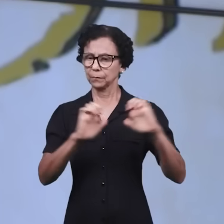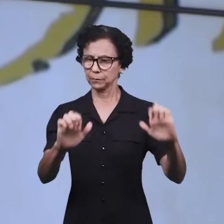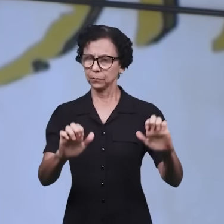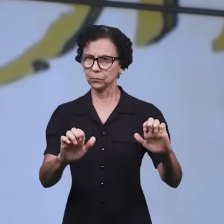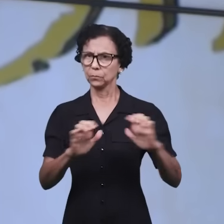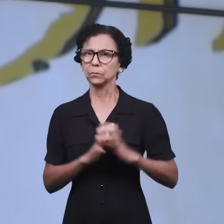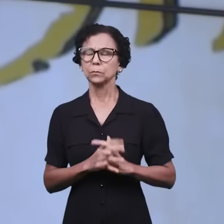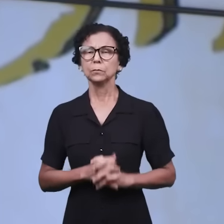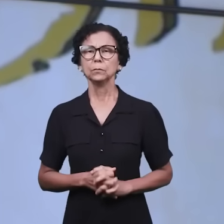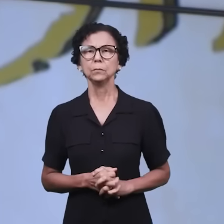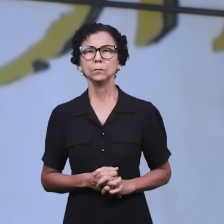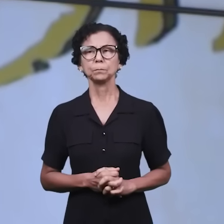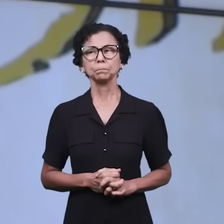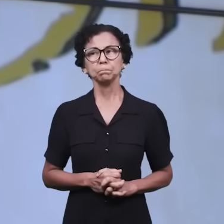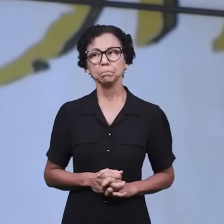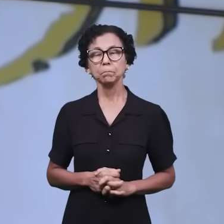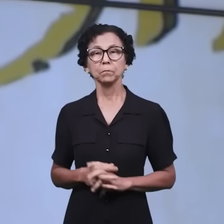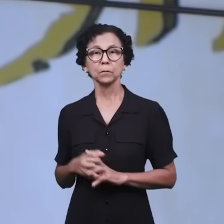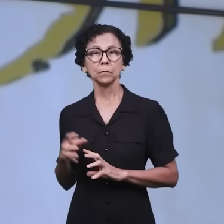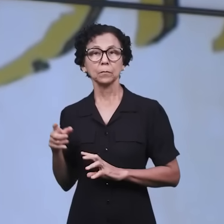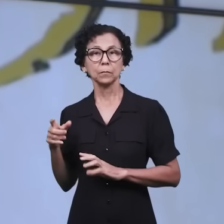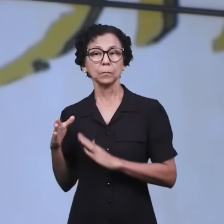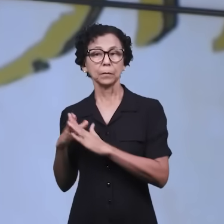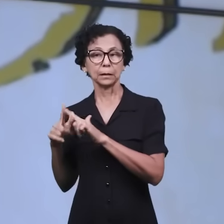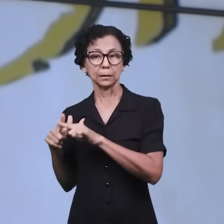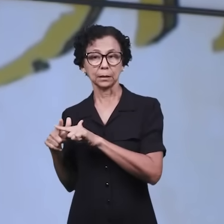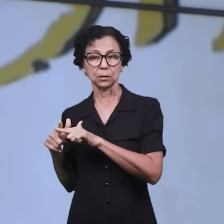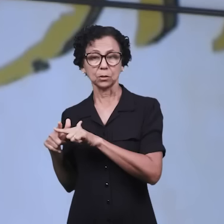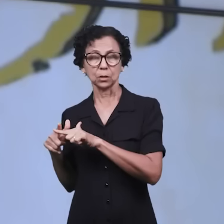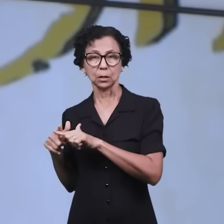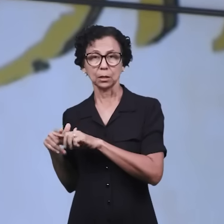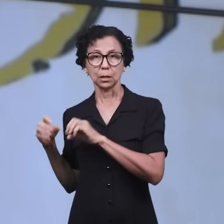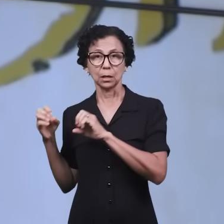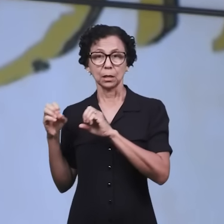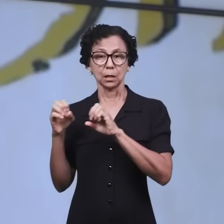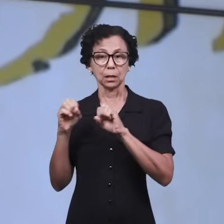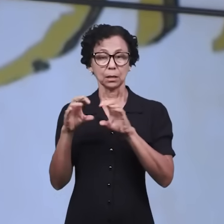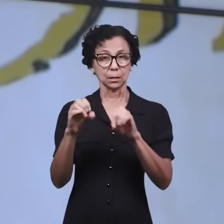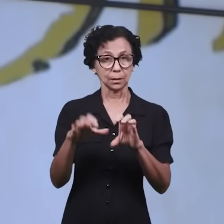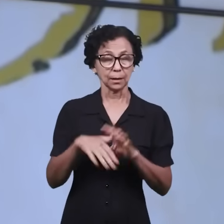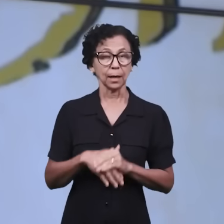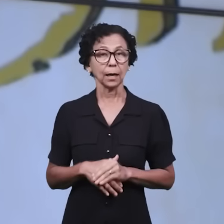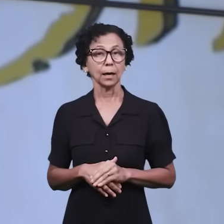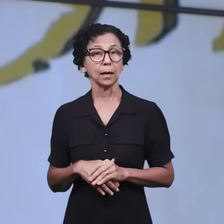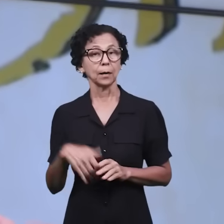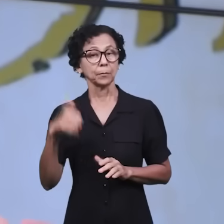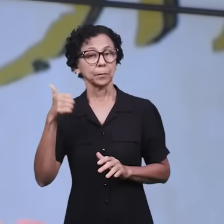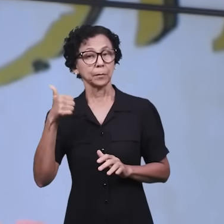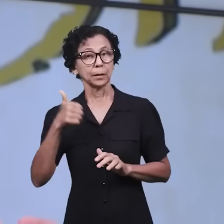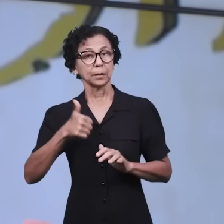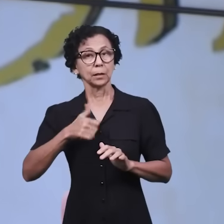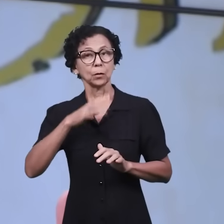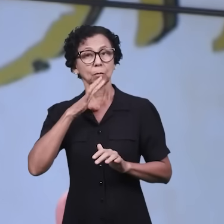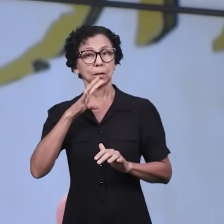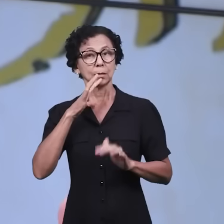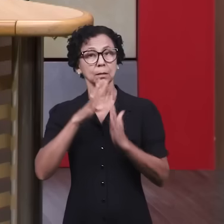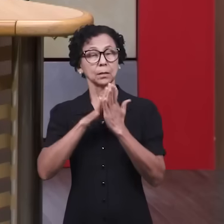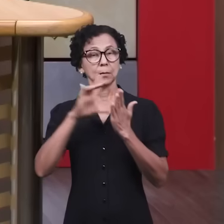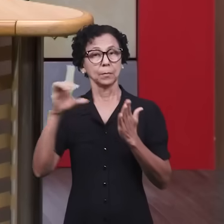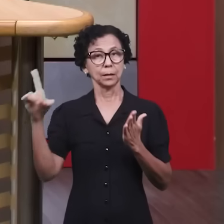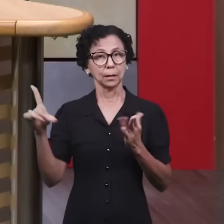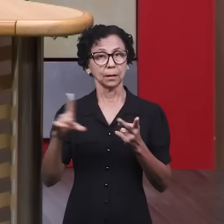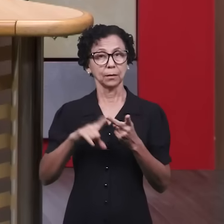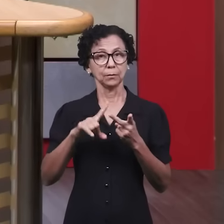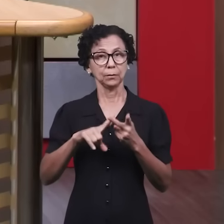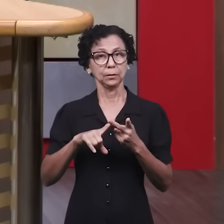seja, para ela ser mestra, para ela ensinar, ela tem que ir para a palavra e ela tem que haver uma operação do Espírito Santo para ela